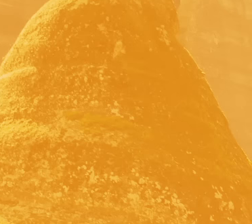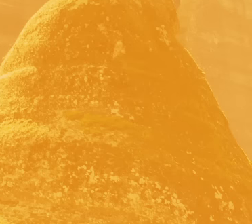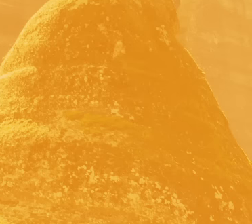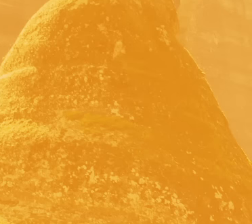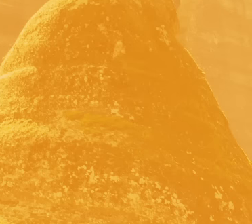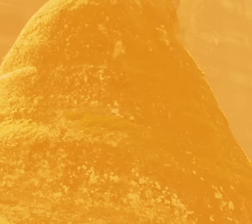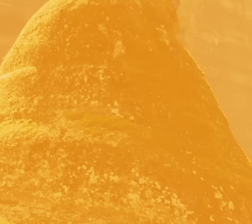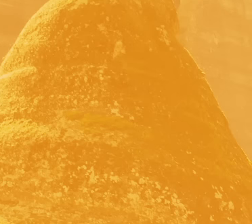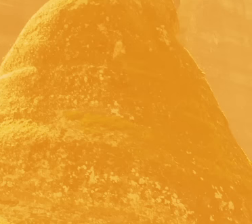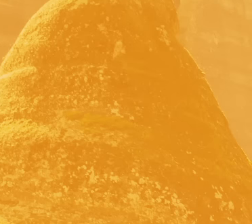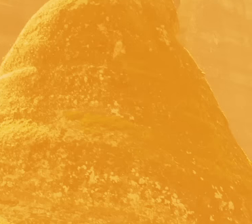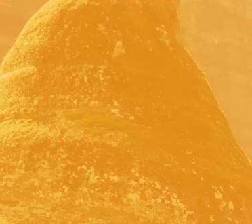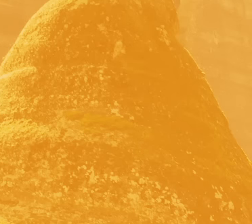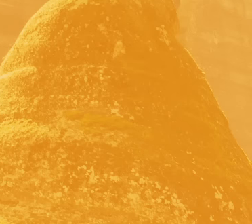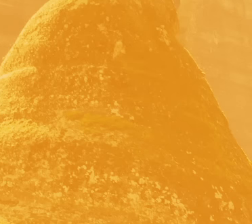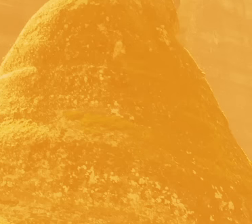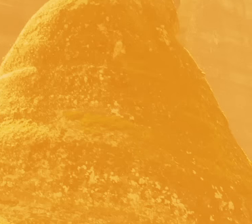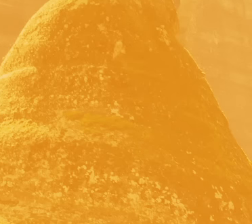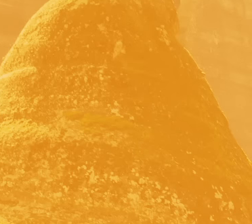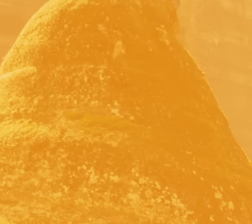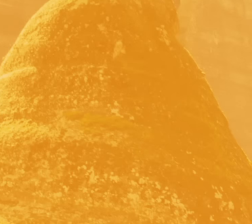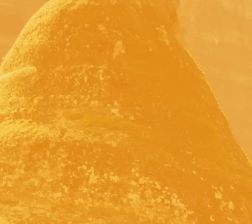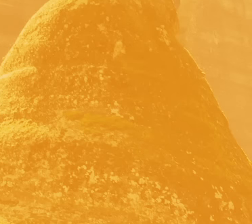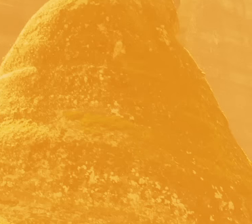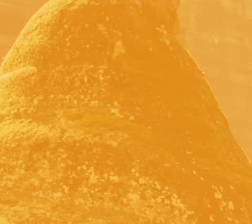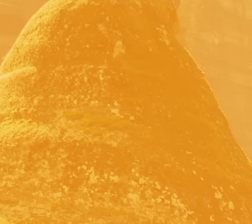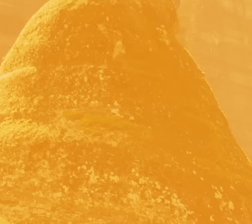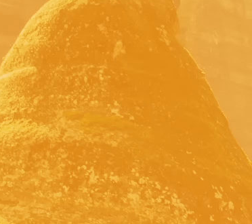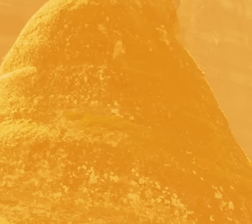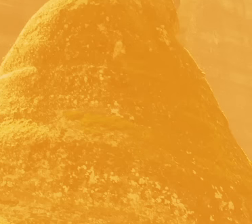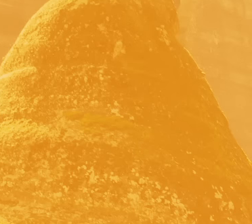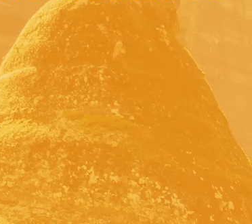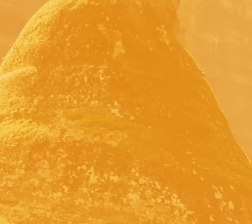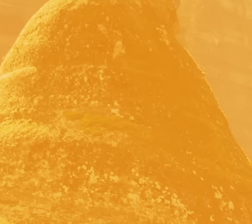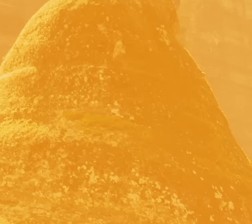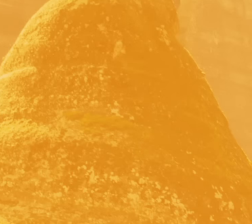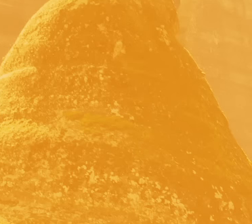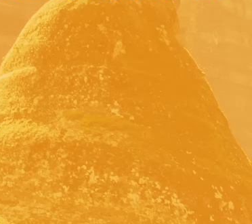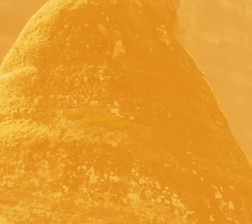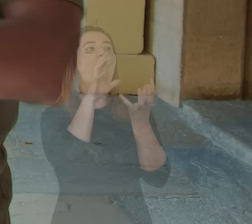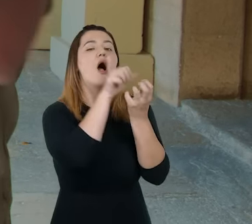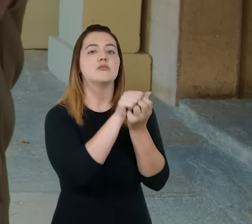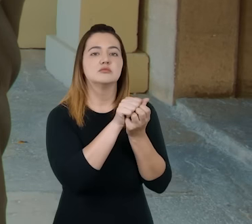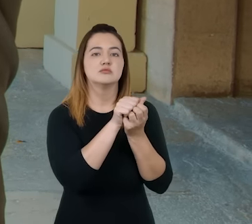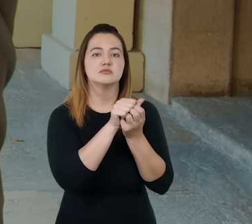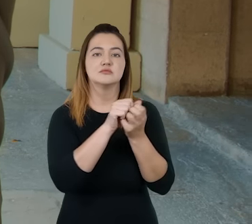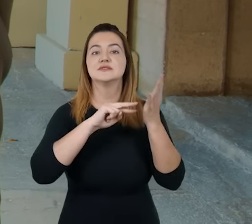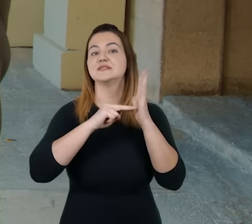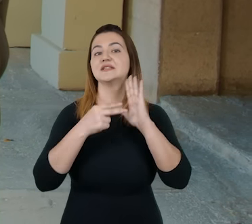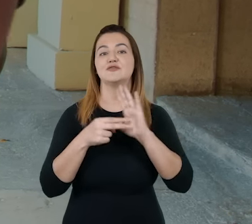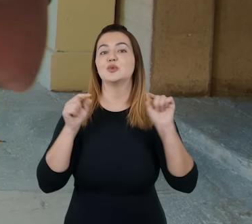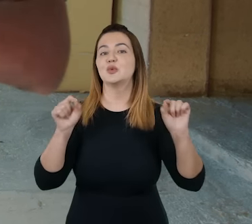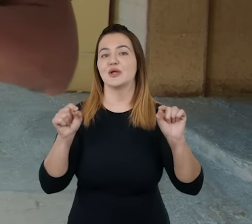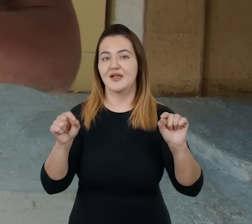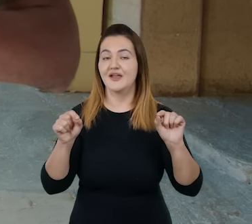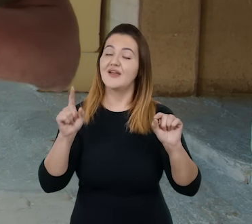mas os cachorros comem das migalhas que caem da mesa dos seus donos." Em outras palavras, este quadro